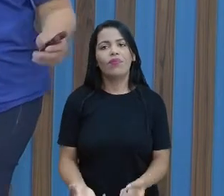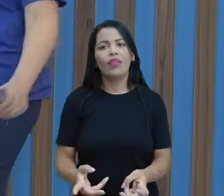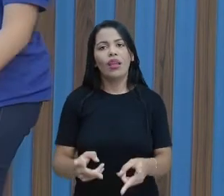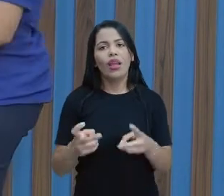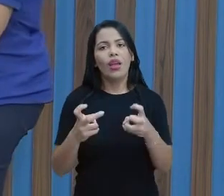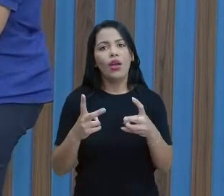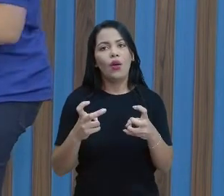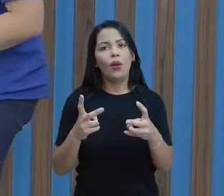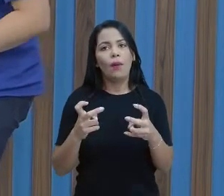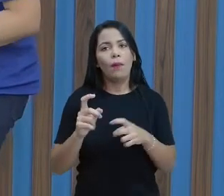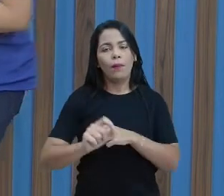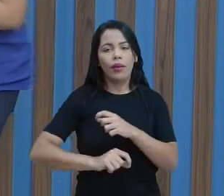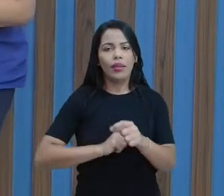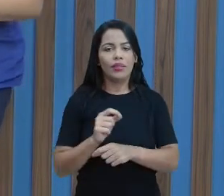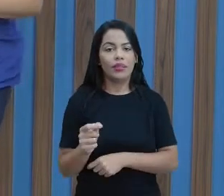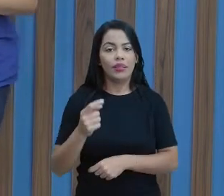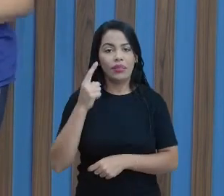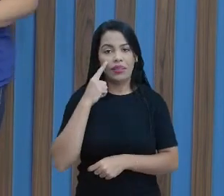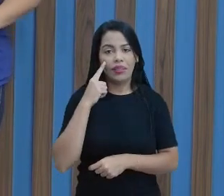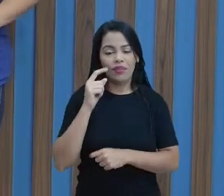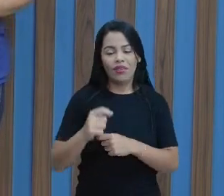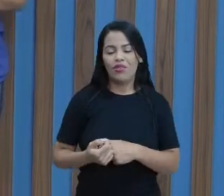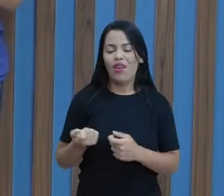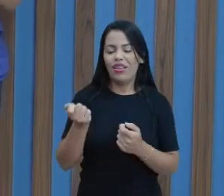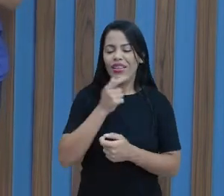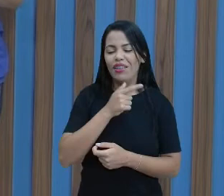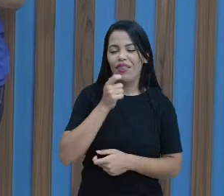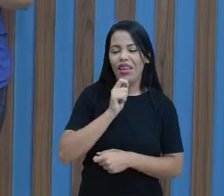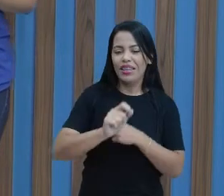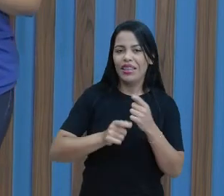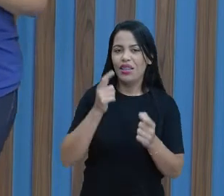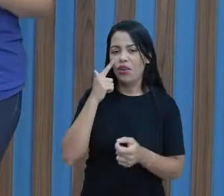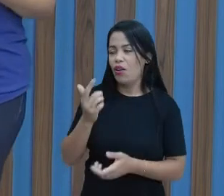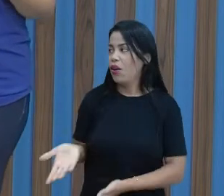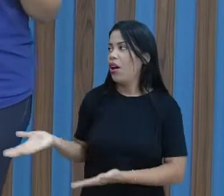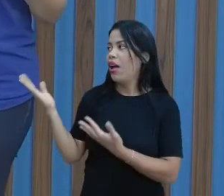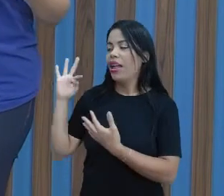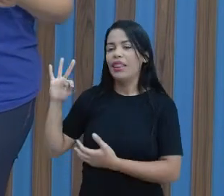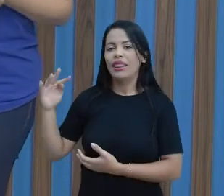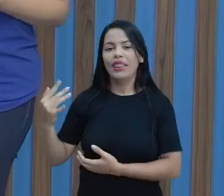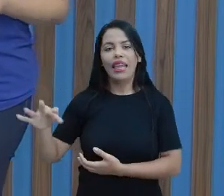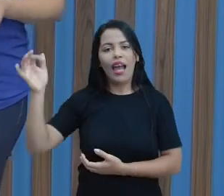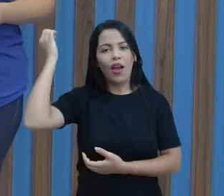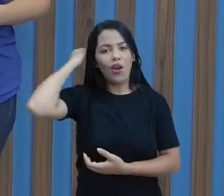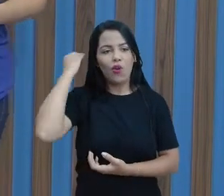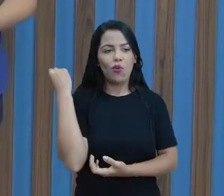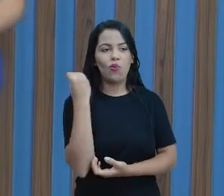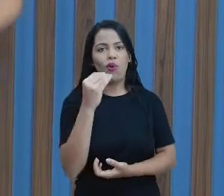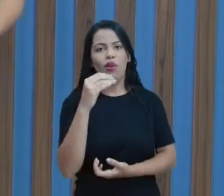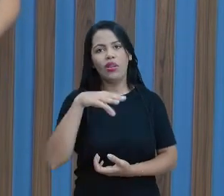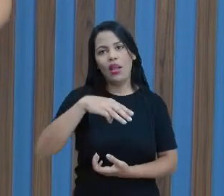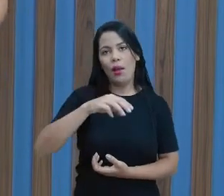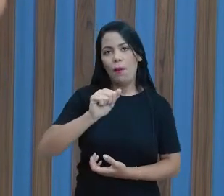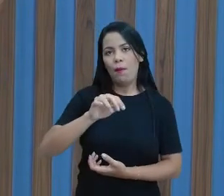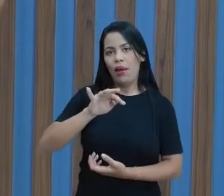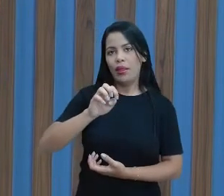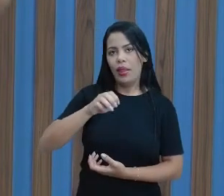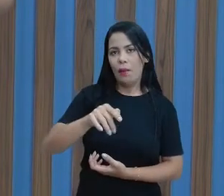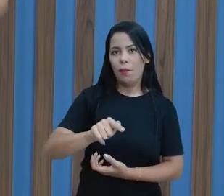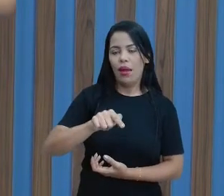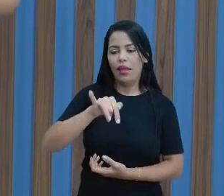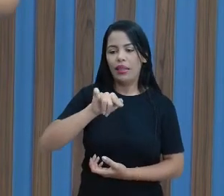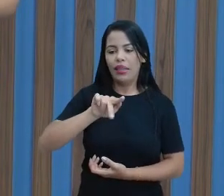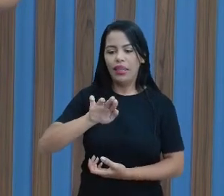essa palavra. Quando a gente coloca o matematiquês, né, que a gente brinca com isso, a gente vai associar a escrita matemática